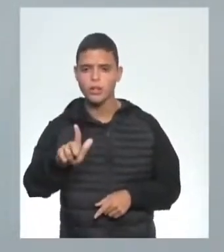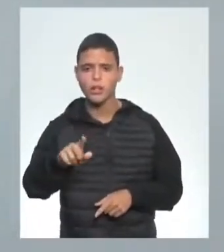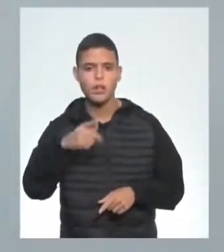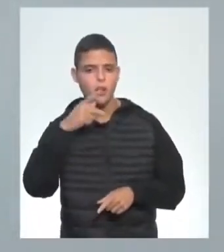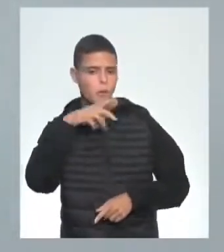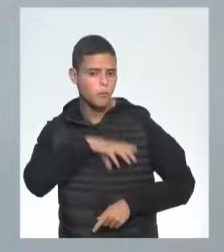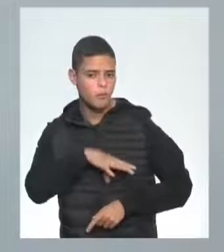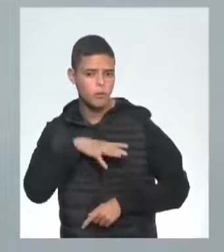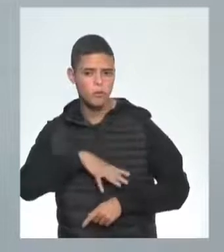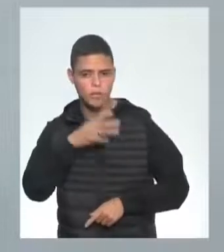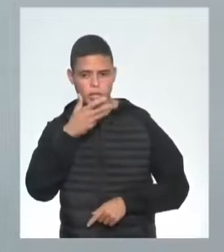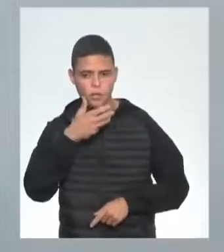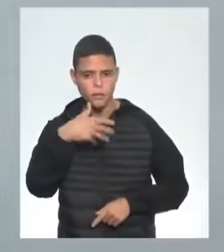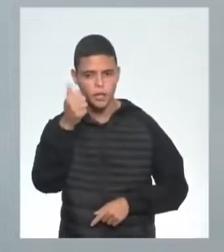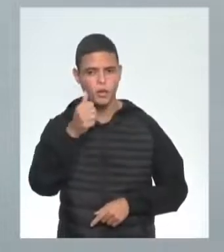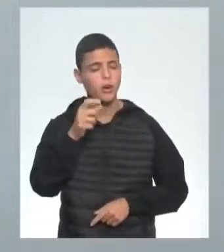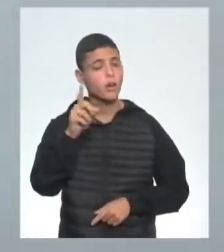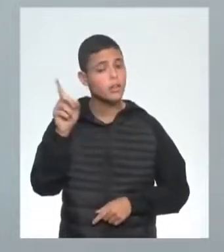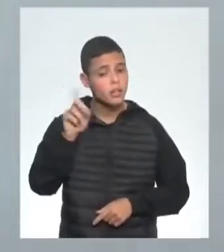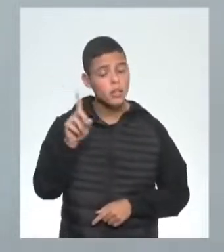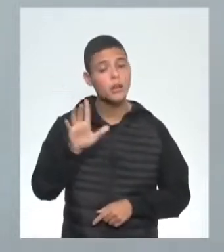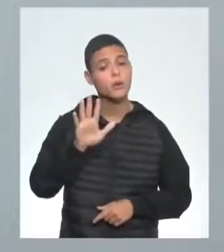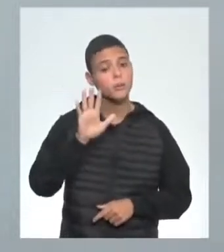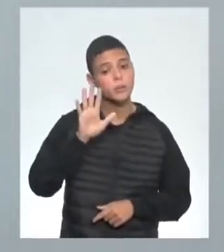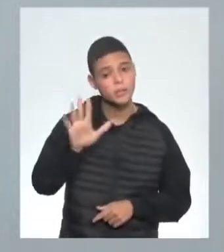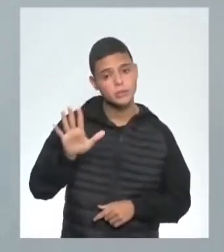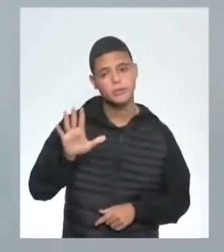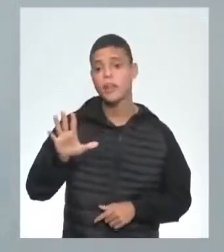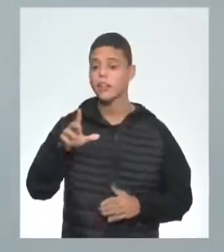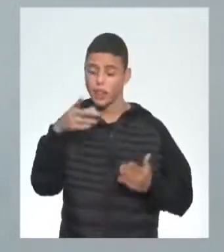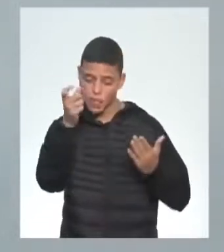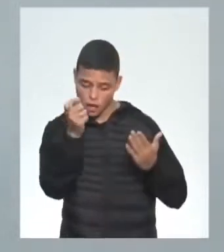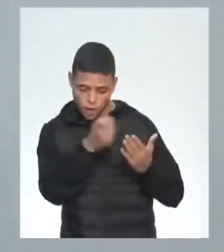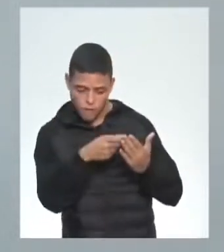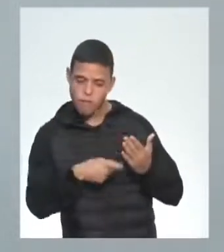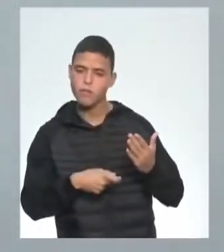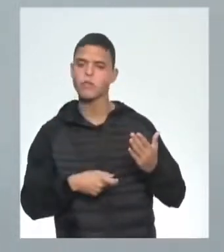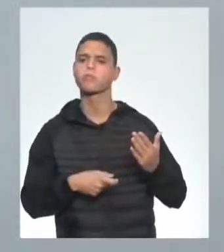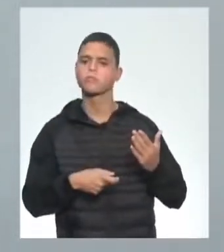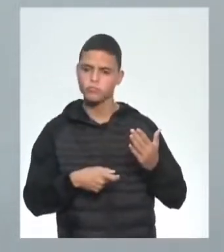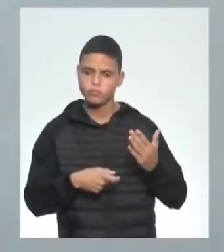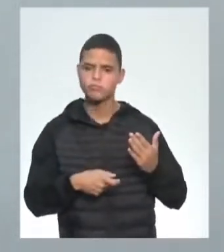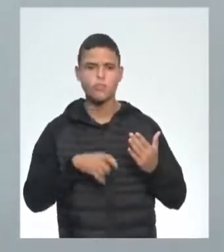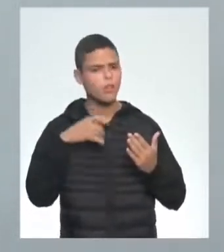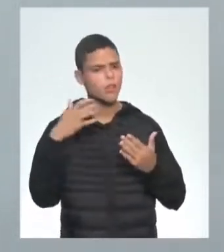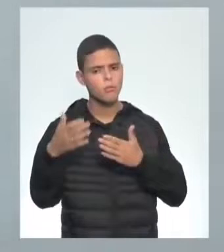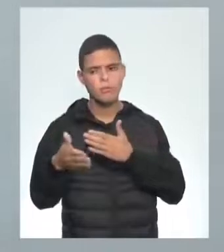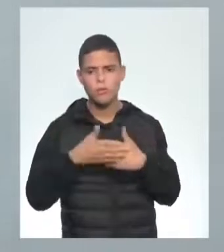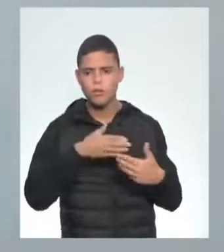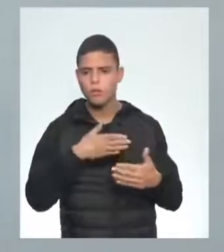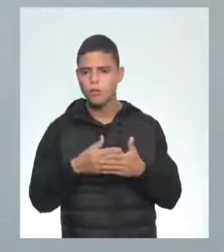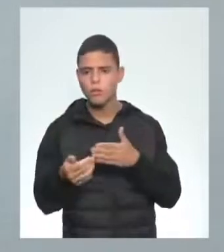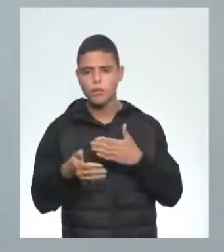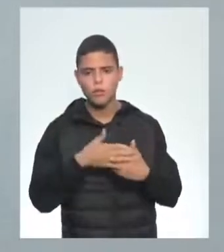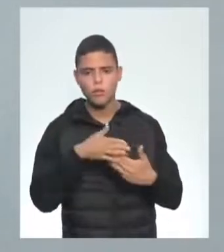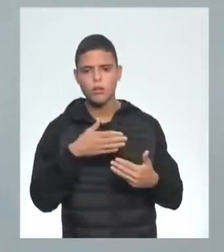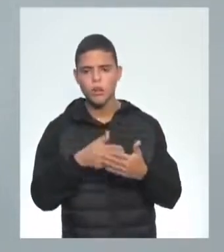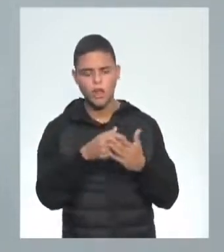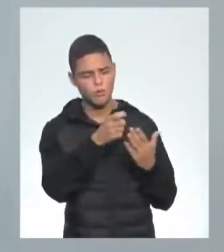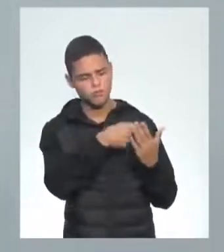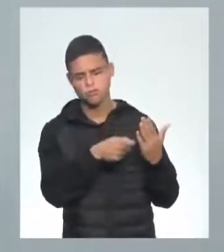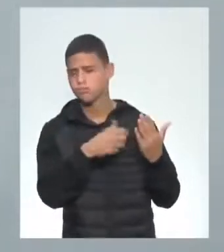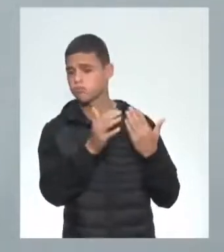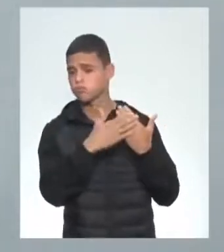dos melhores, ela escreve relatos, mas ela foi uma escritora, né? Não importa, ela foi para muito